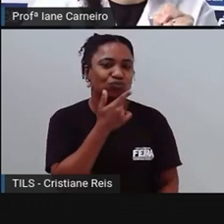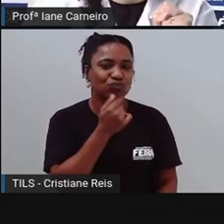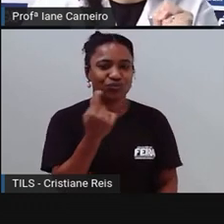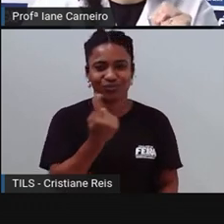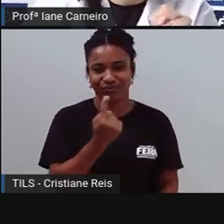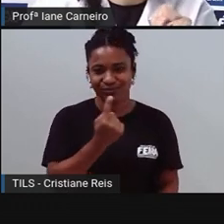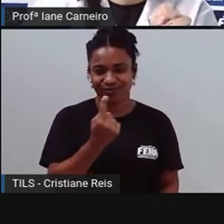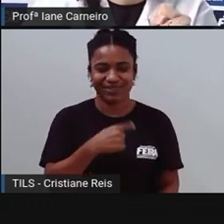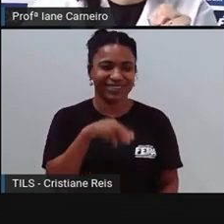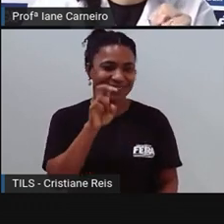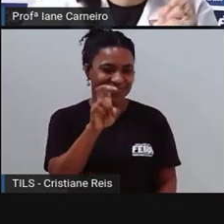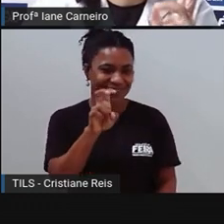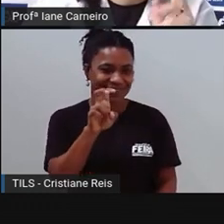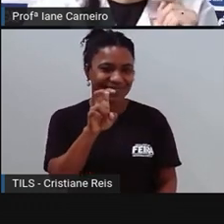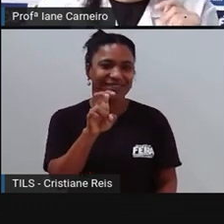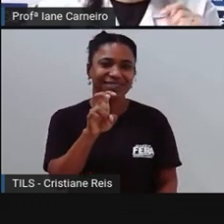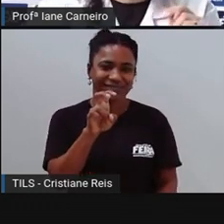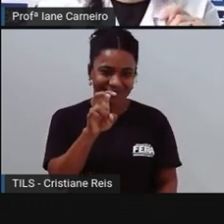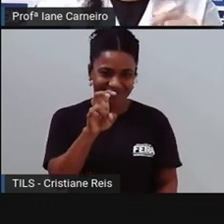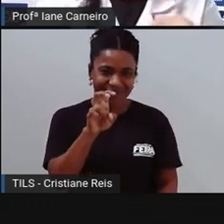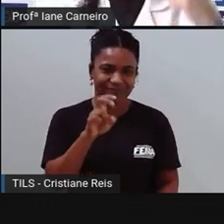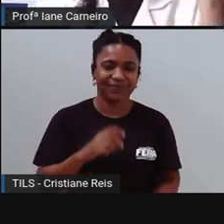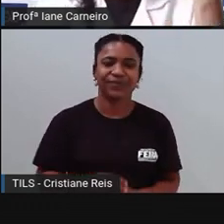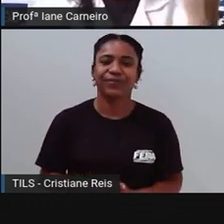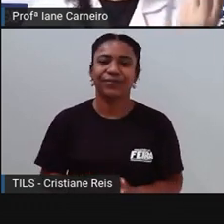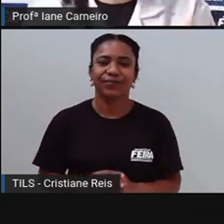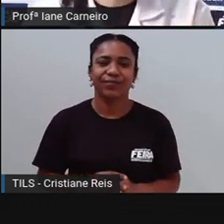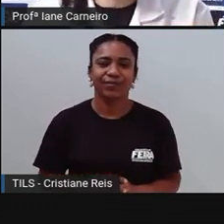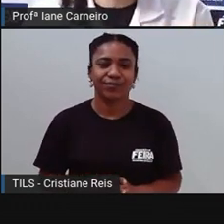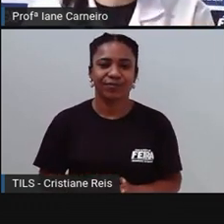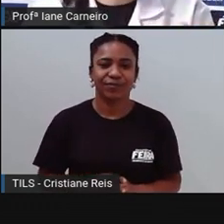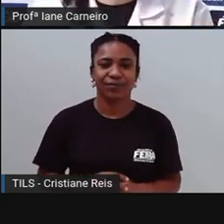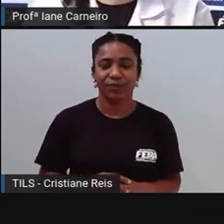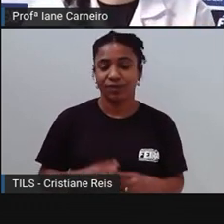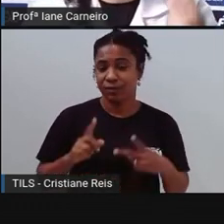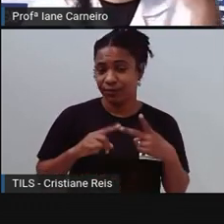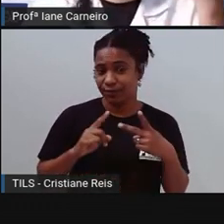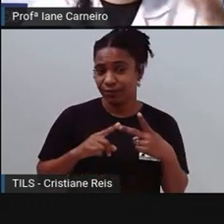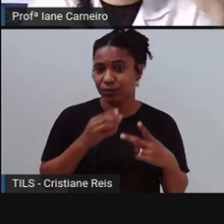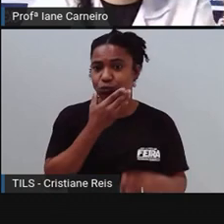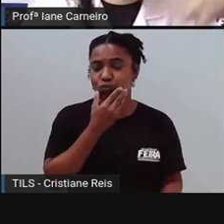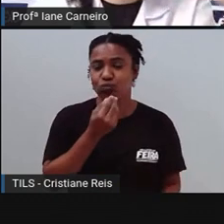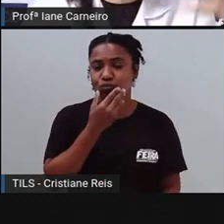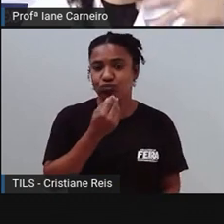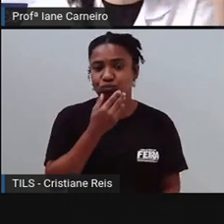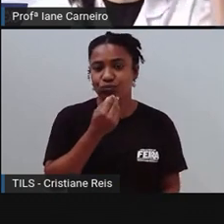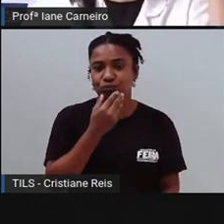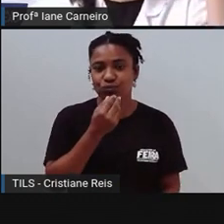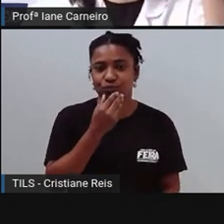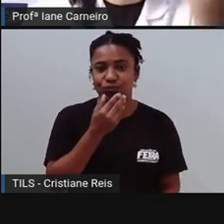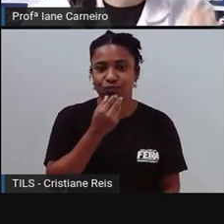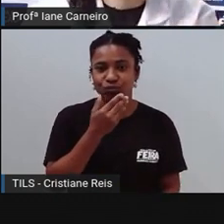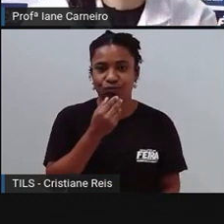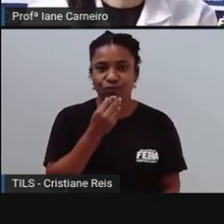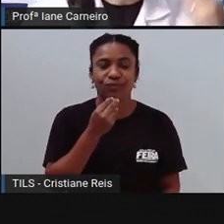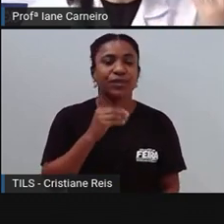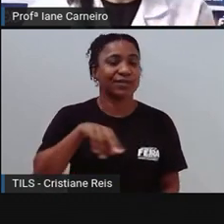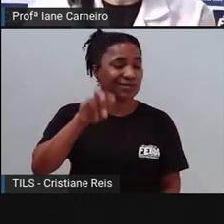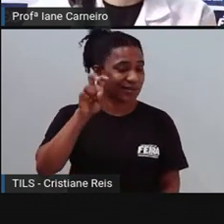três, quatro, cinco, ó, número cinco. O outro menininho comeu, ó, produziu mais